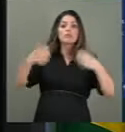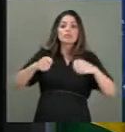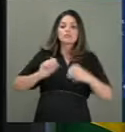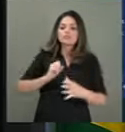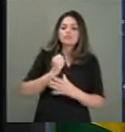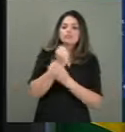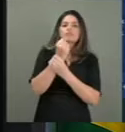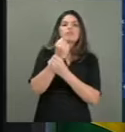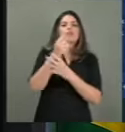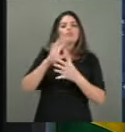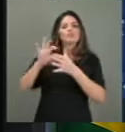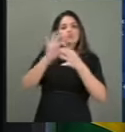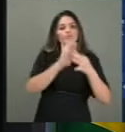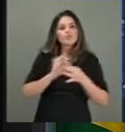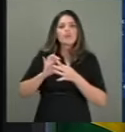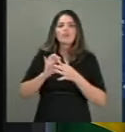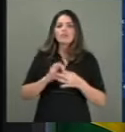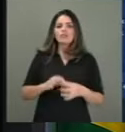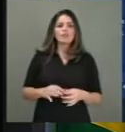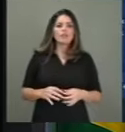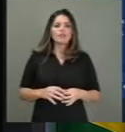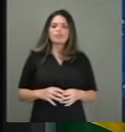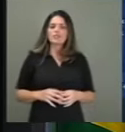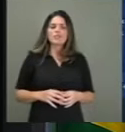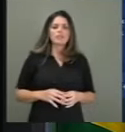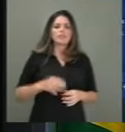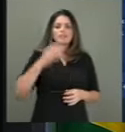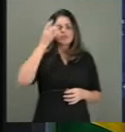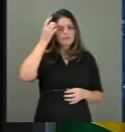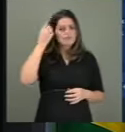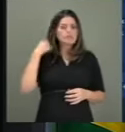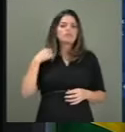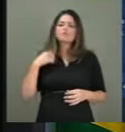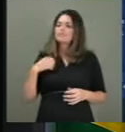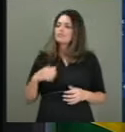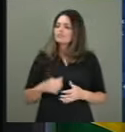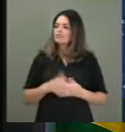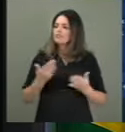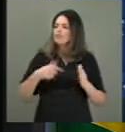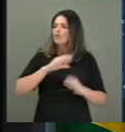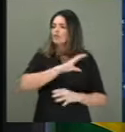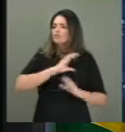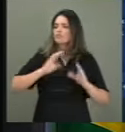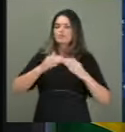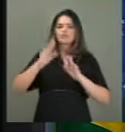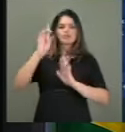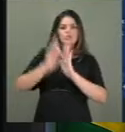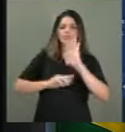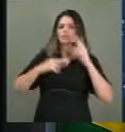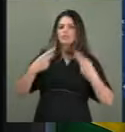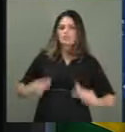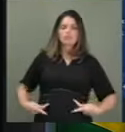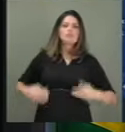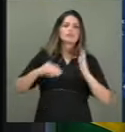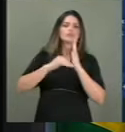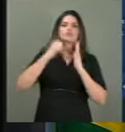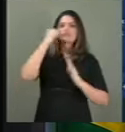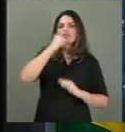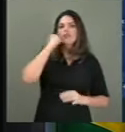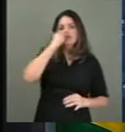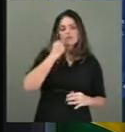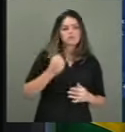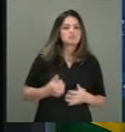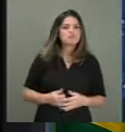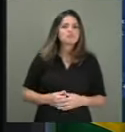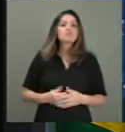todos unidos nesse sentido quero destacar que foi proposto na comissão de direitos humanos do senado são Legislativa